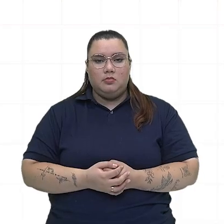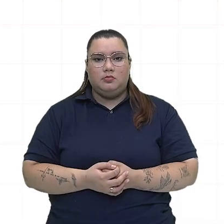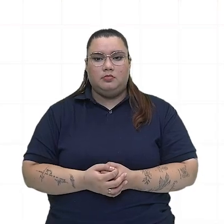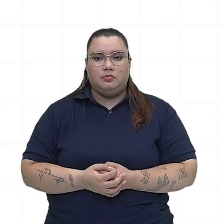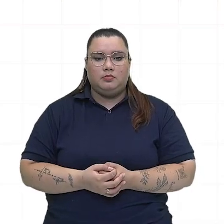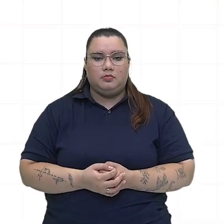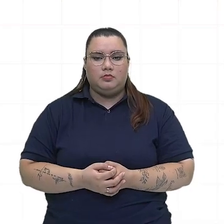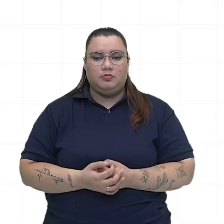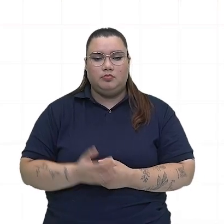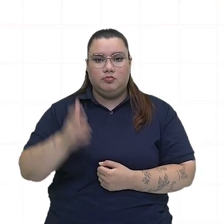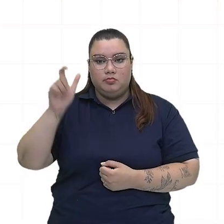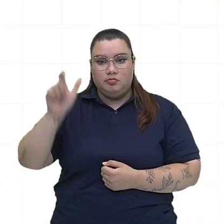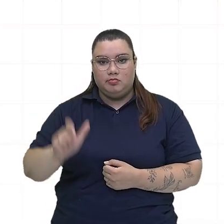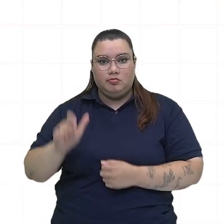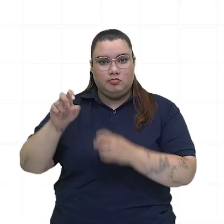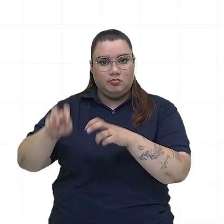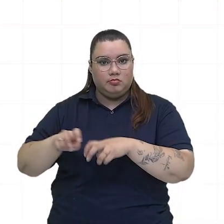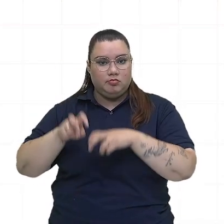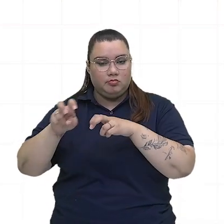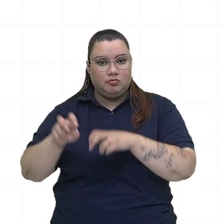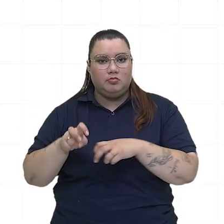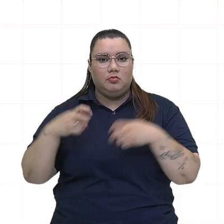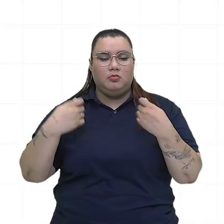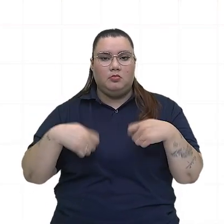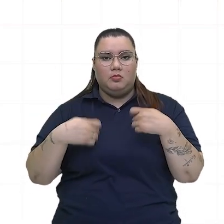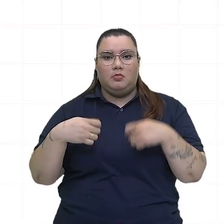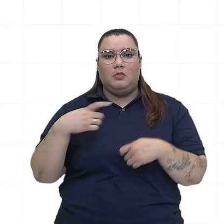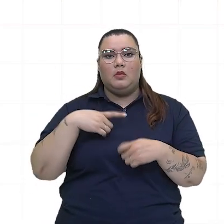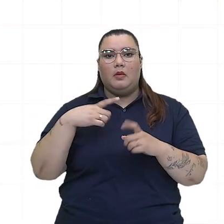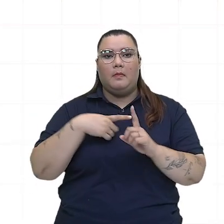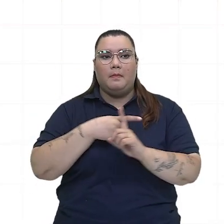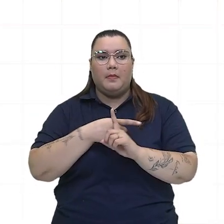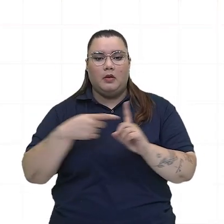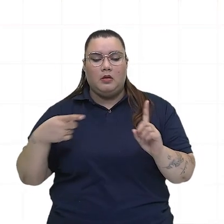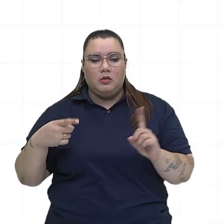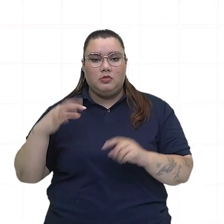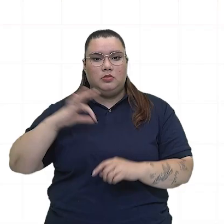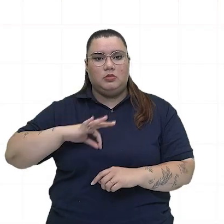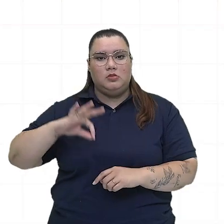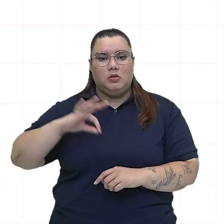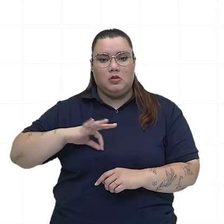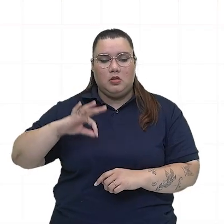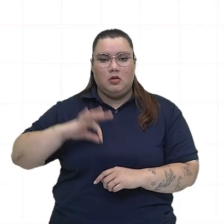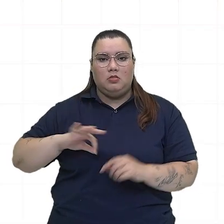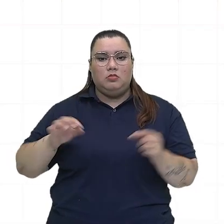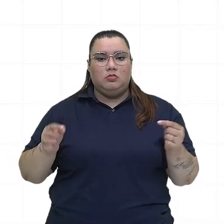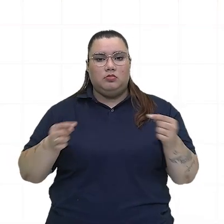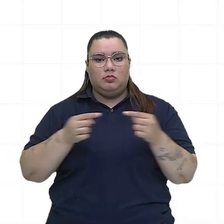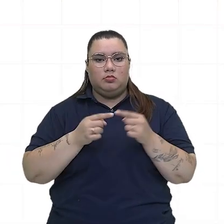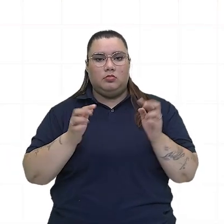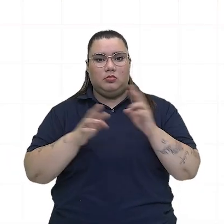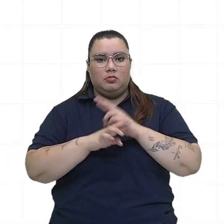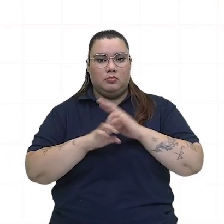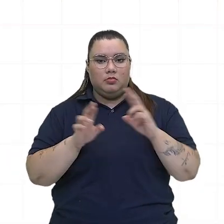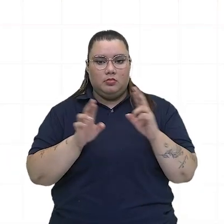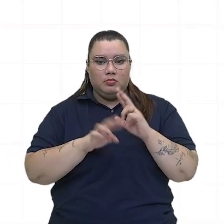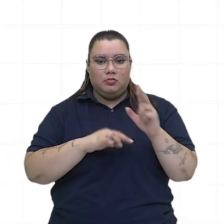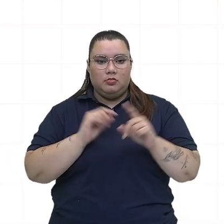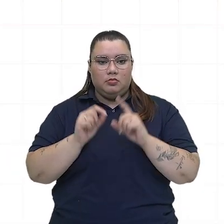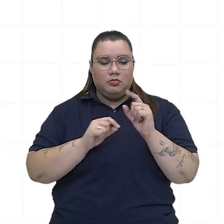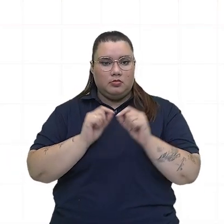empreendimento, né? Então, o agricultor ele precisa ter, né, pelo menos a metade da sua renda que esteja ali relacionada,